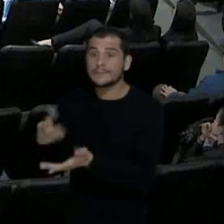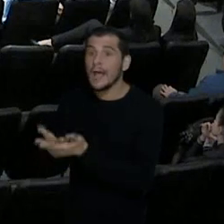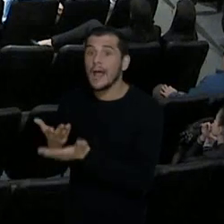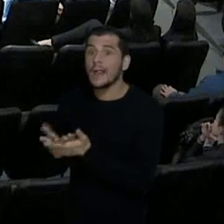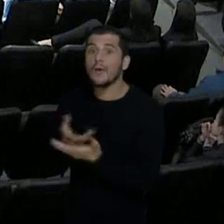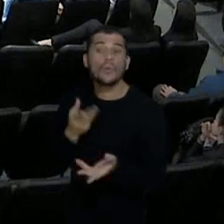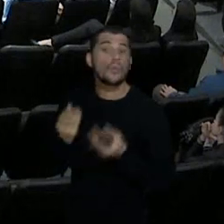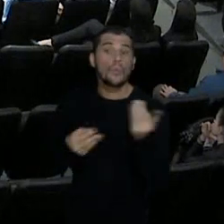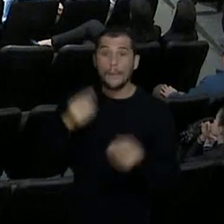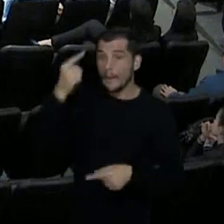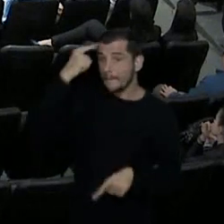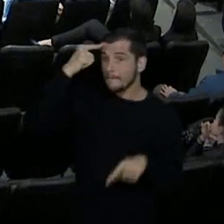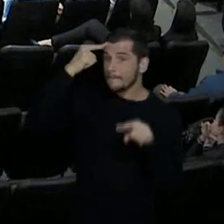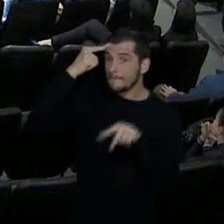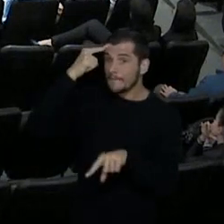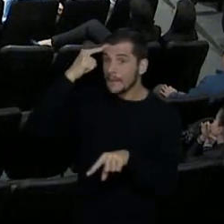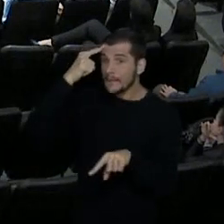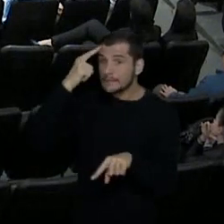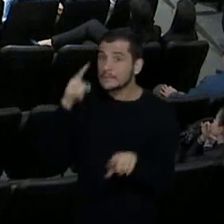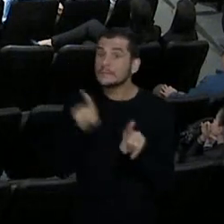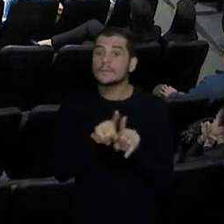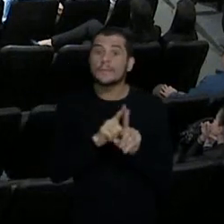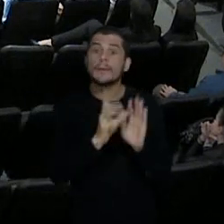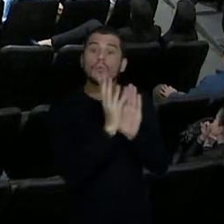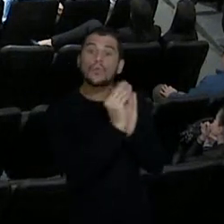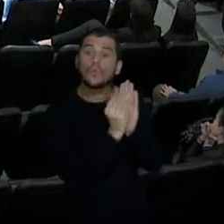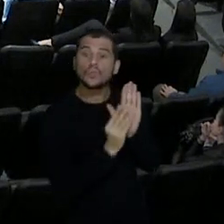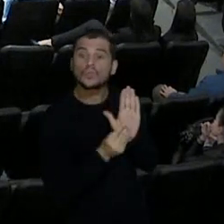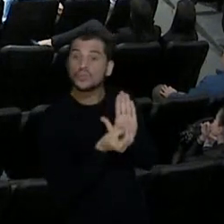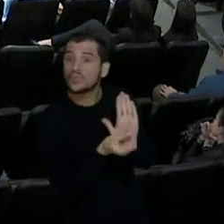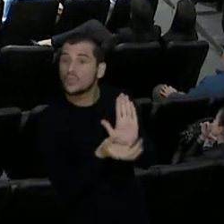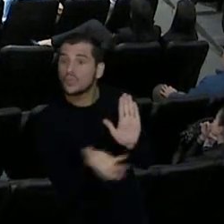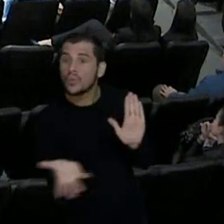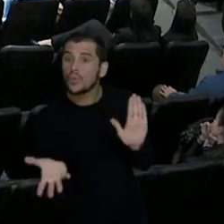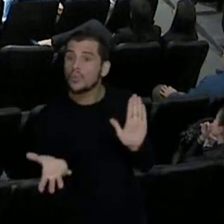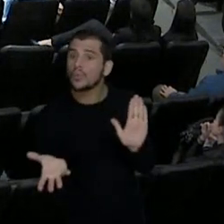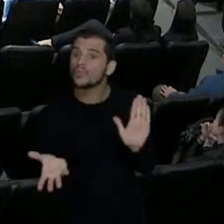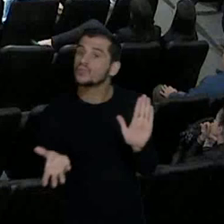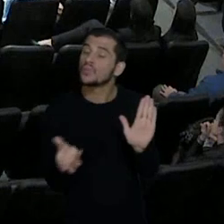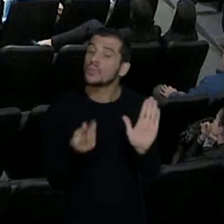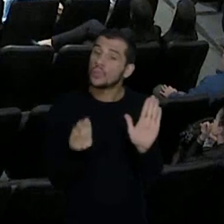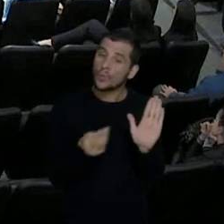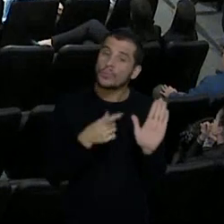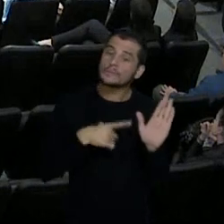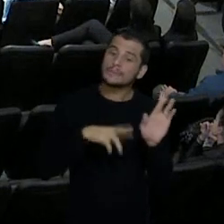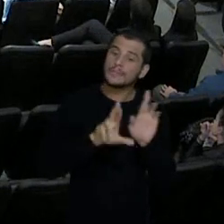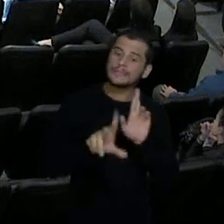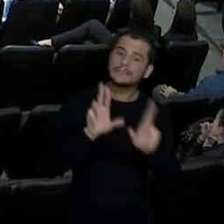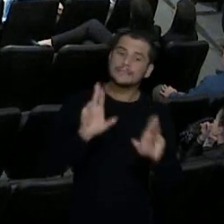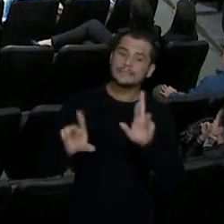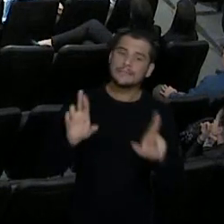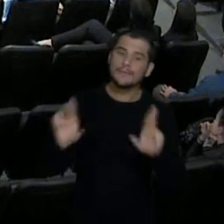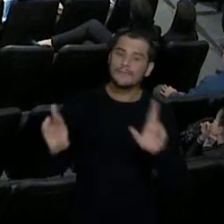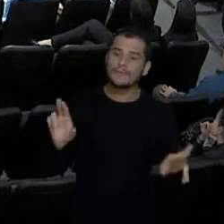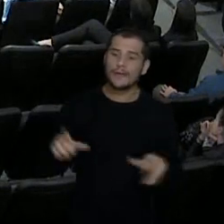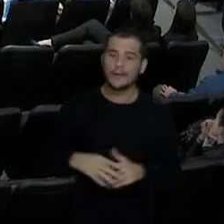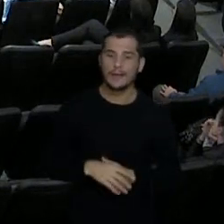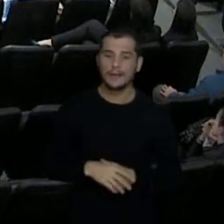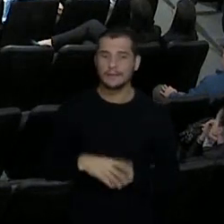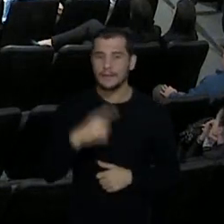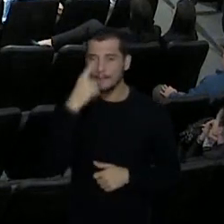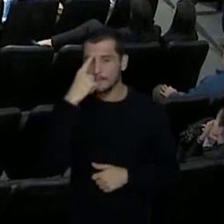a maneira como eu entrego o conteúdo e entrego isso de maneiras diferentes para que os diversos perfis de